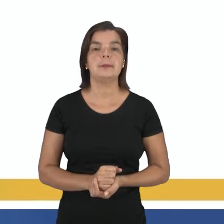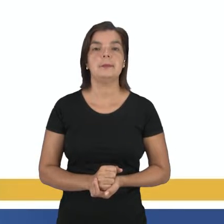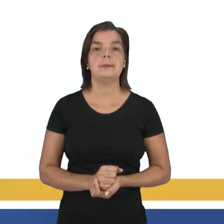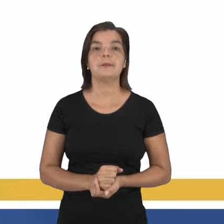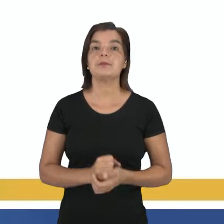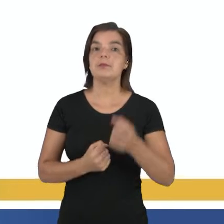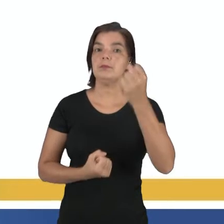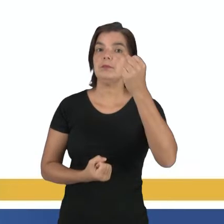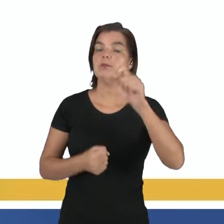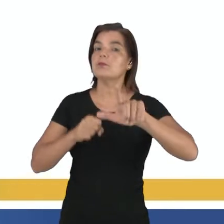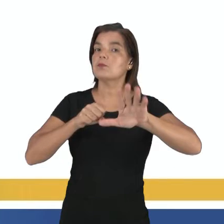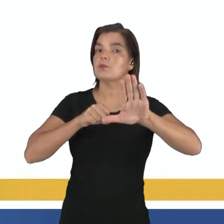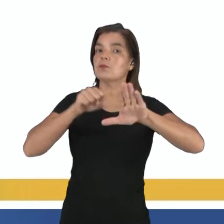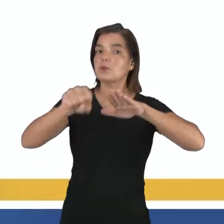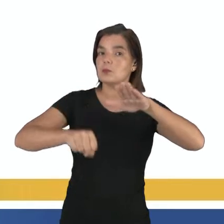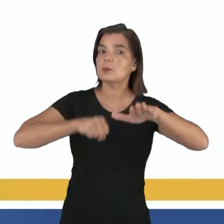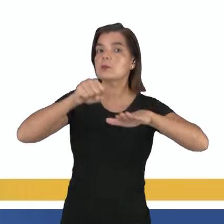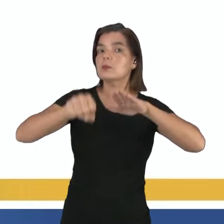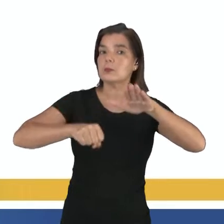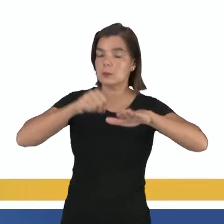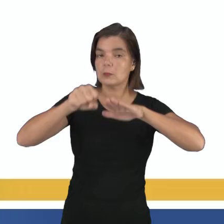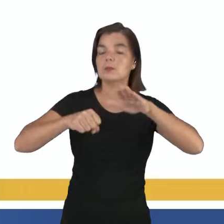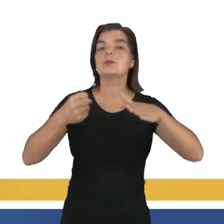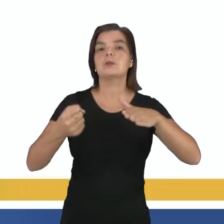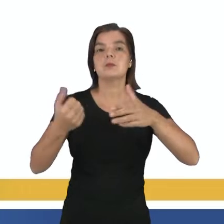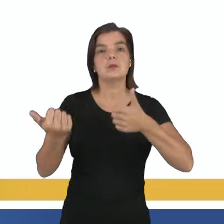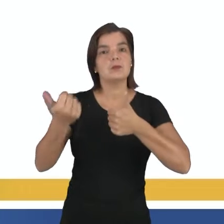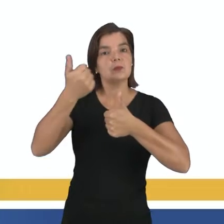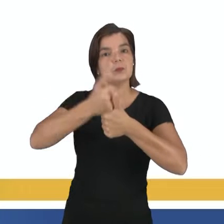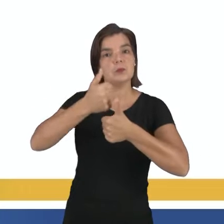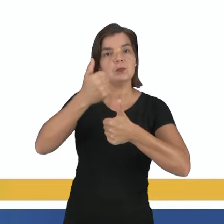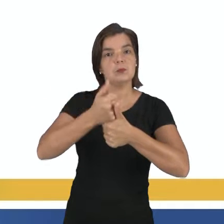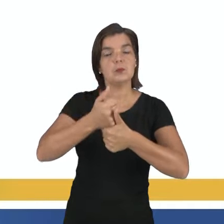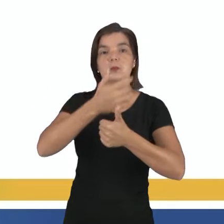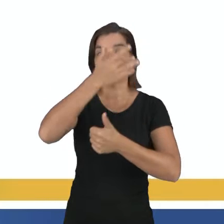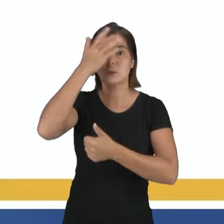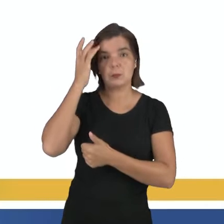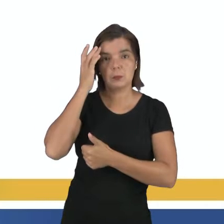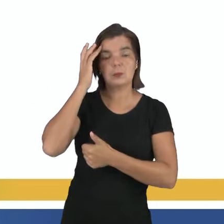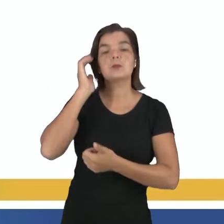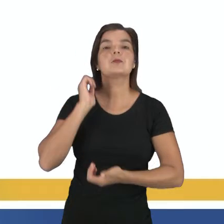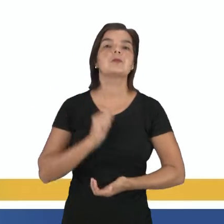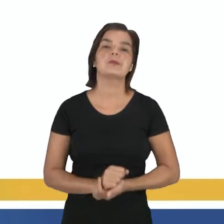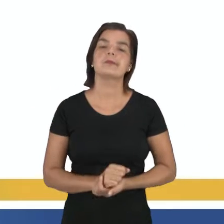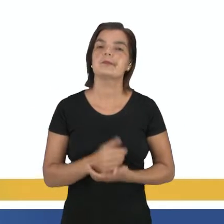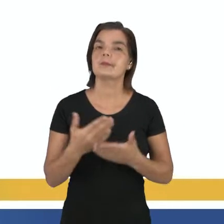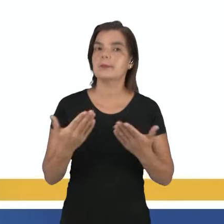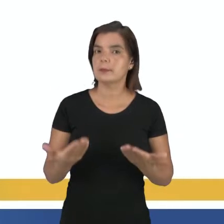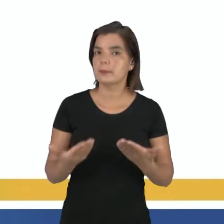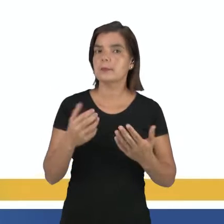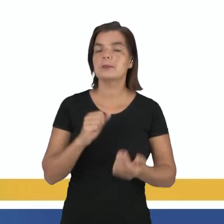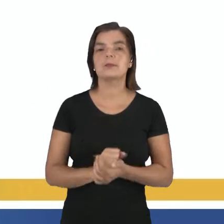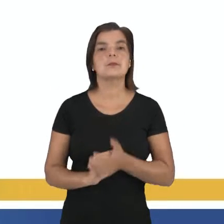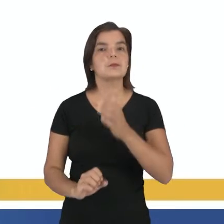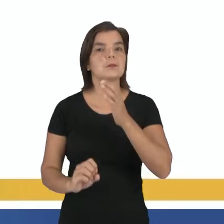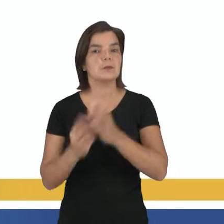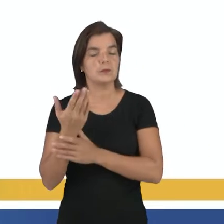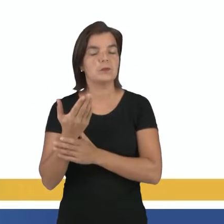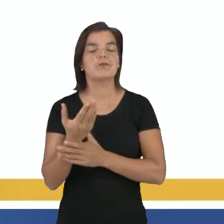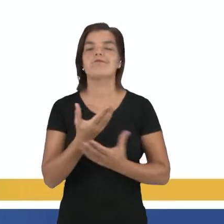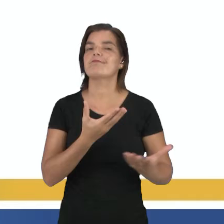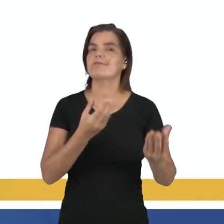as máquinas elas acabam substituindo a mão de obra do homem. E aí isso